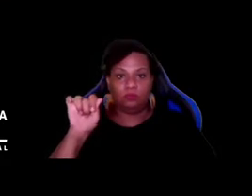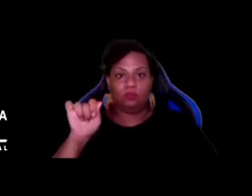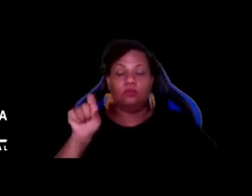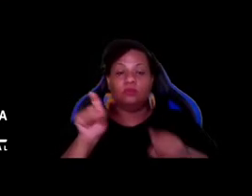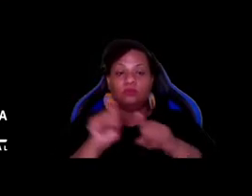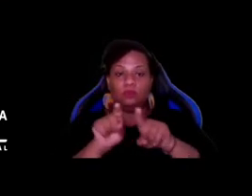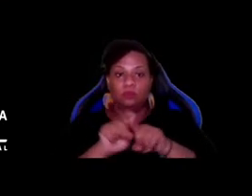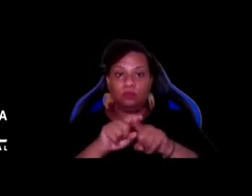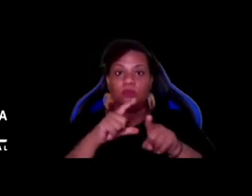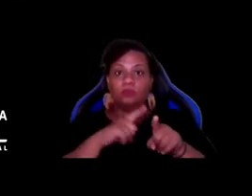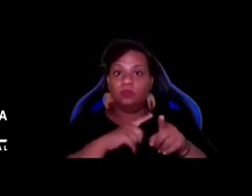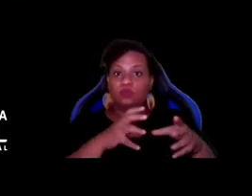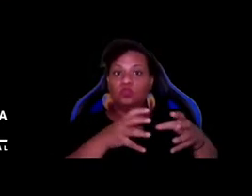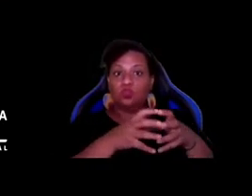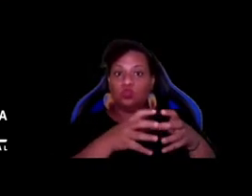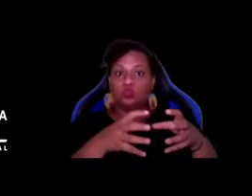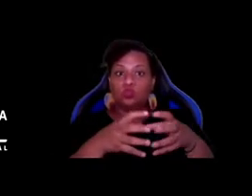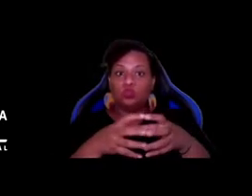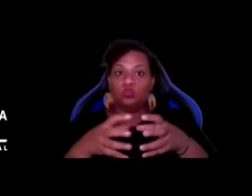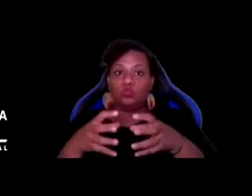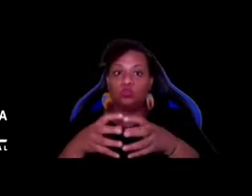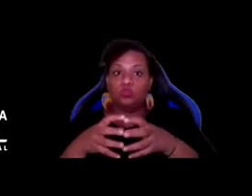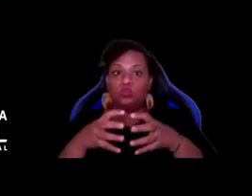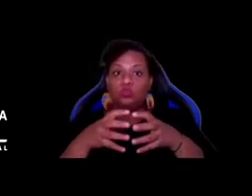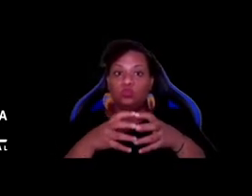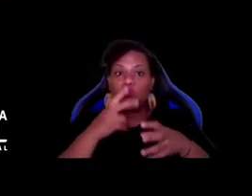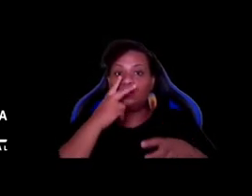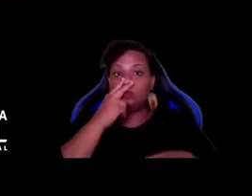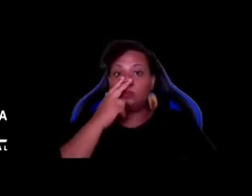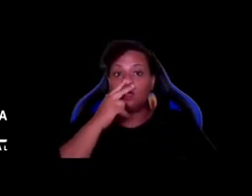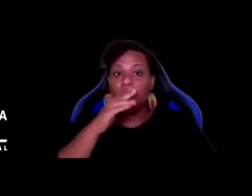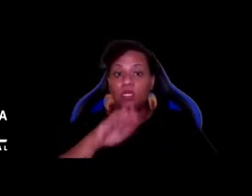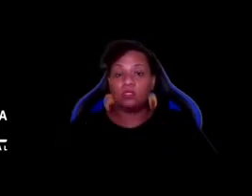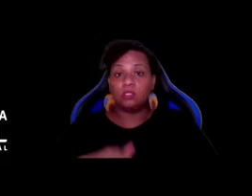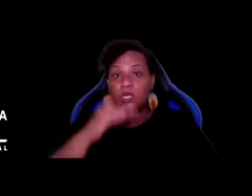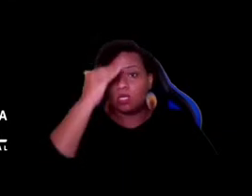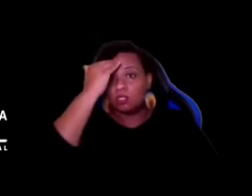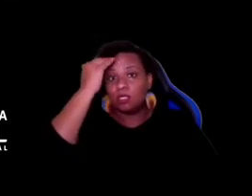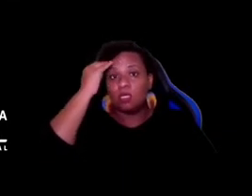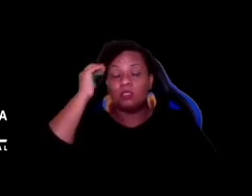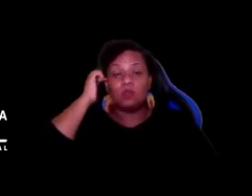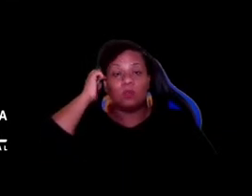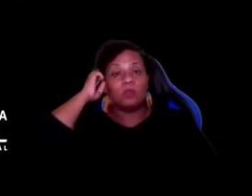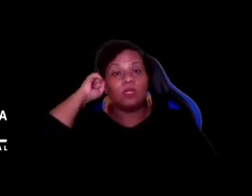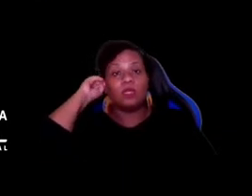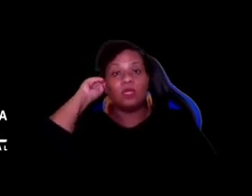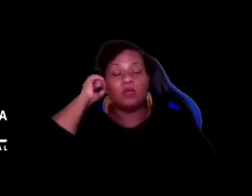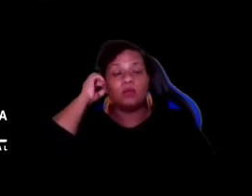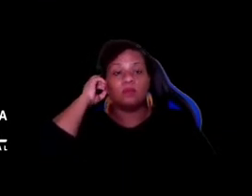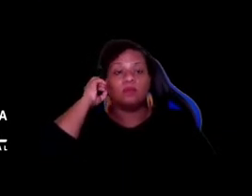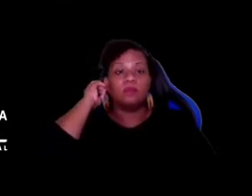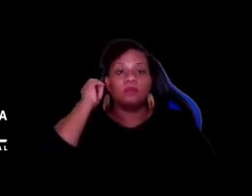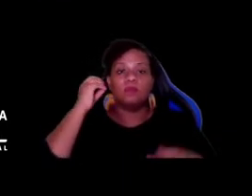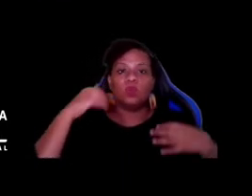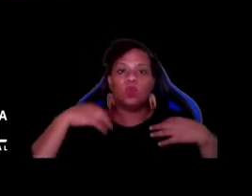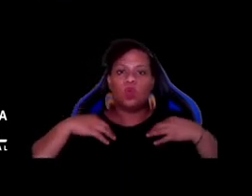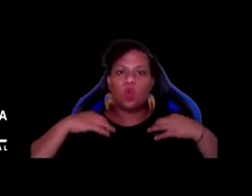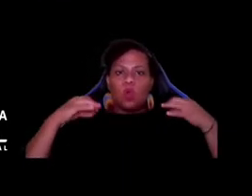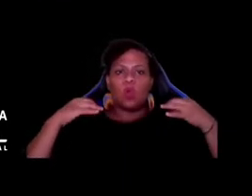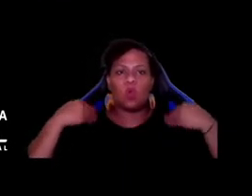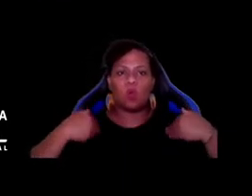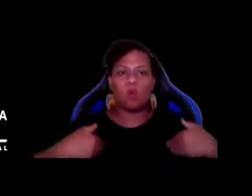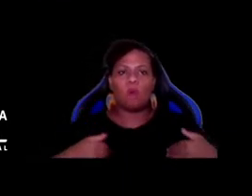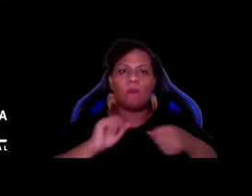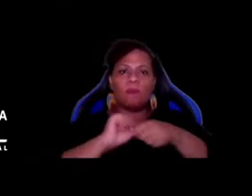vídeos que parece candomblé de caboclo, né, os caras todos vestido com muitas peles e